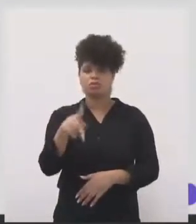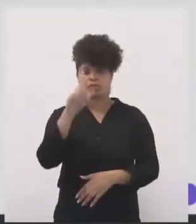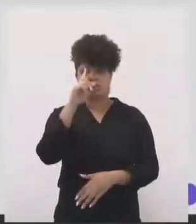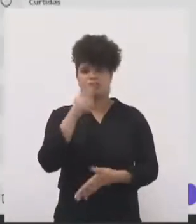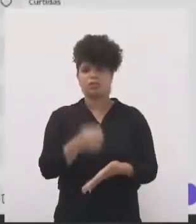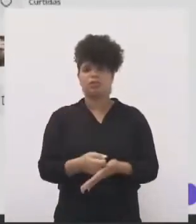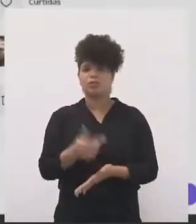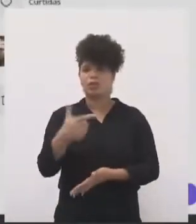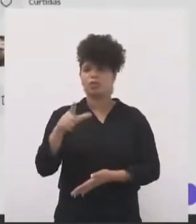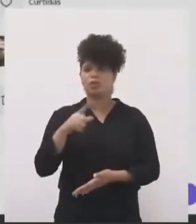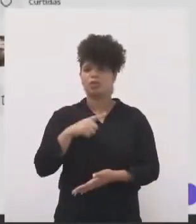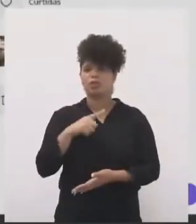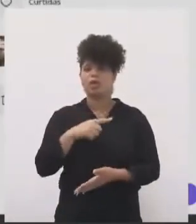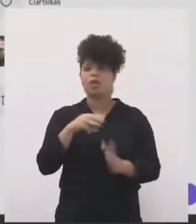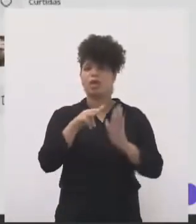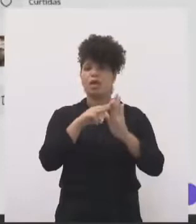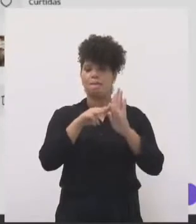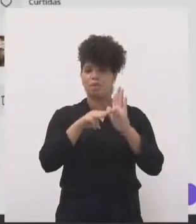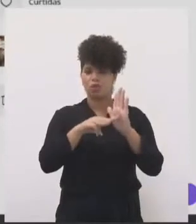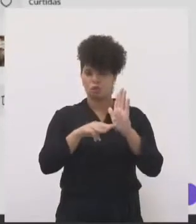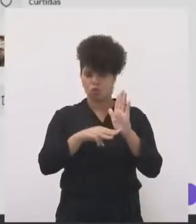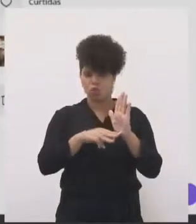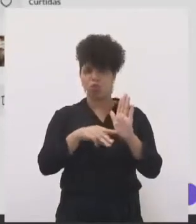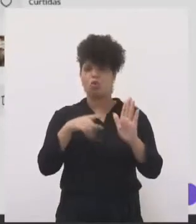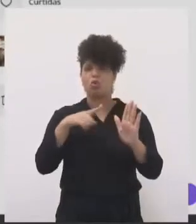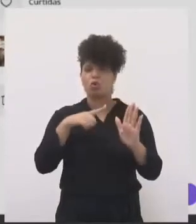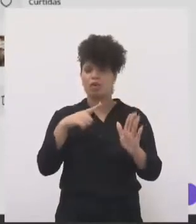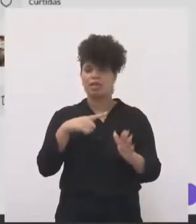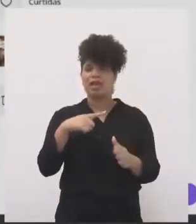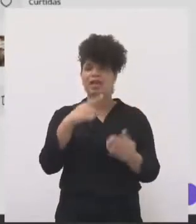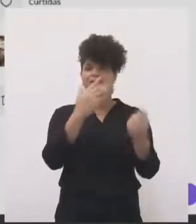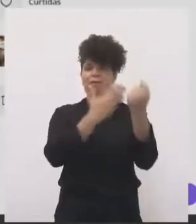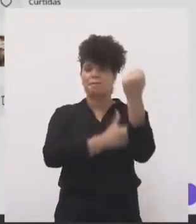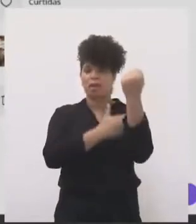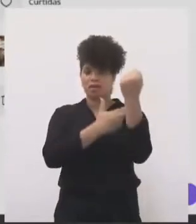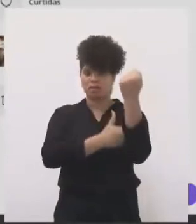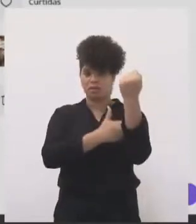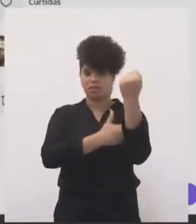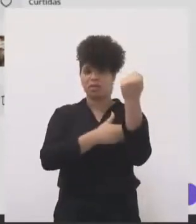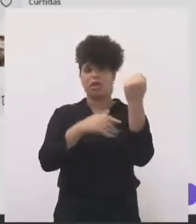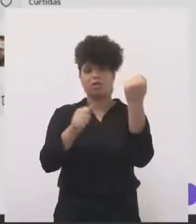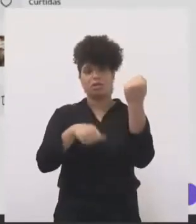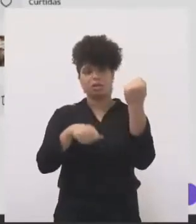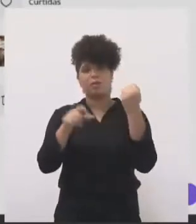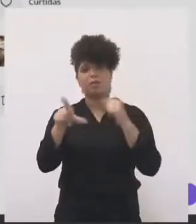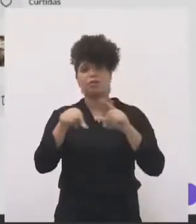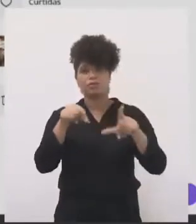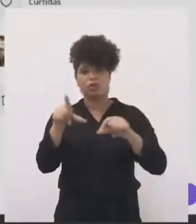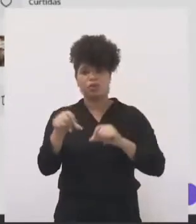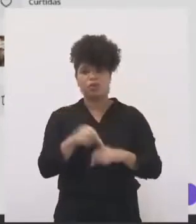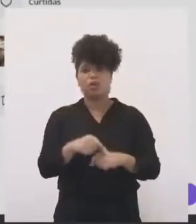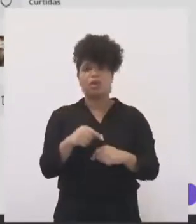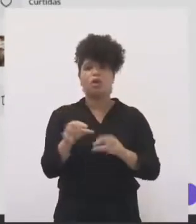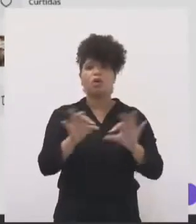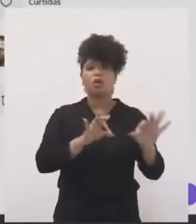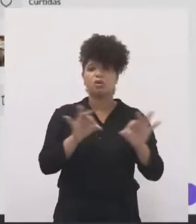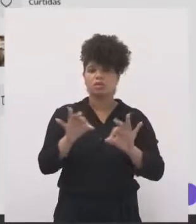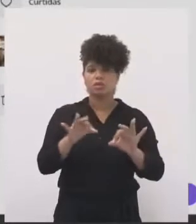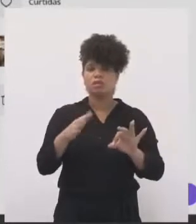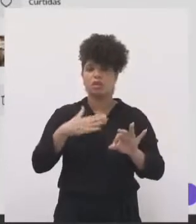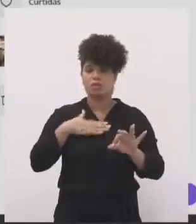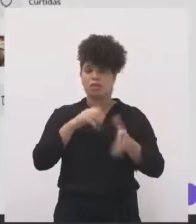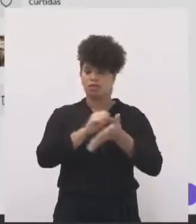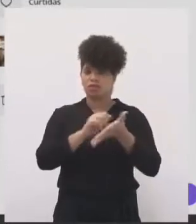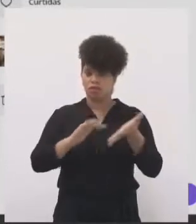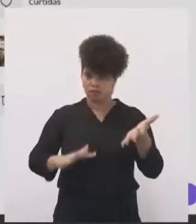eu tenho um menu com as minhas pastas, eu posso criar novas pastas para organizar os meus trabalhos, que isso é muito